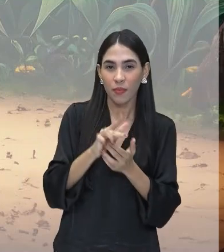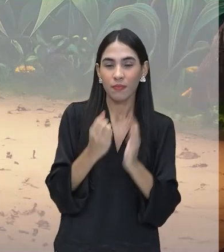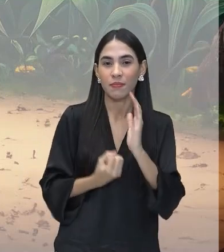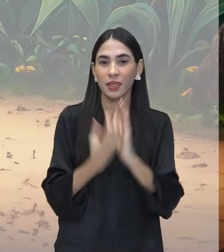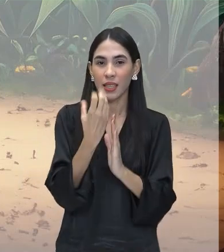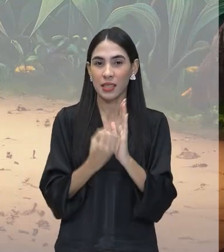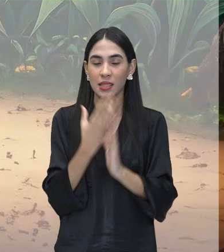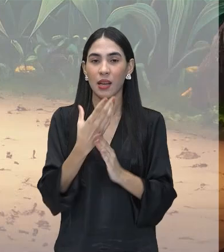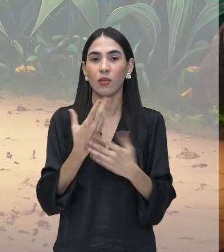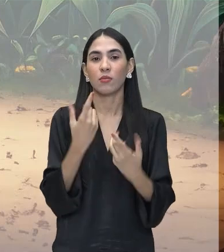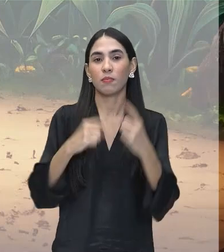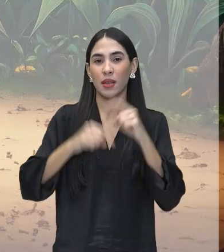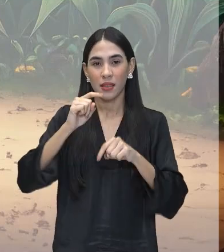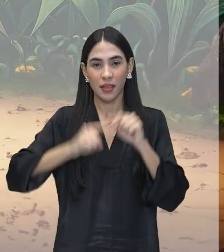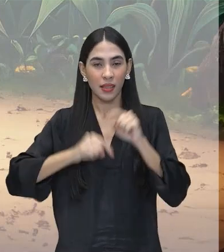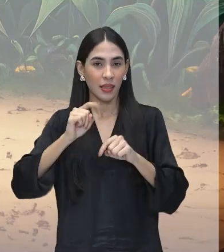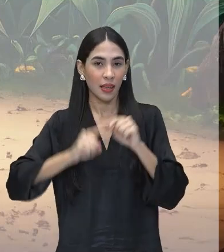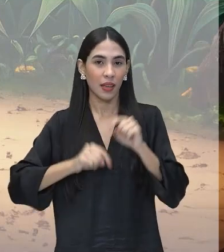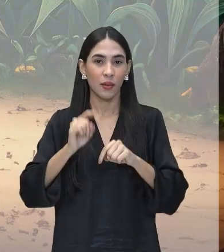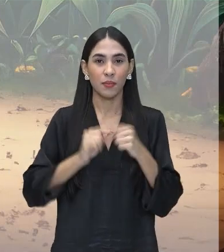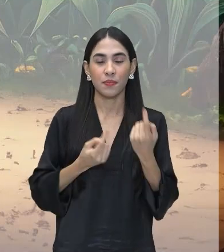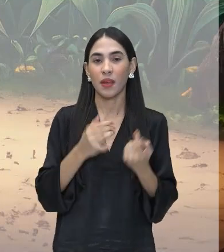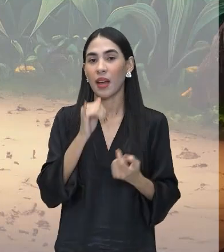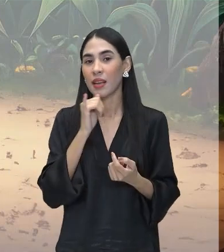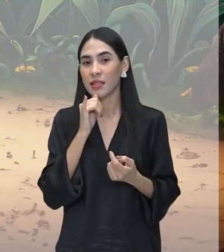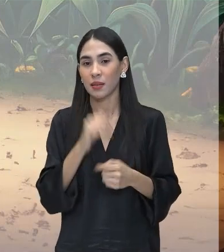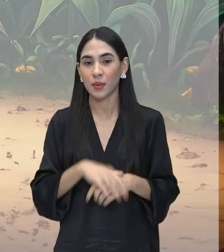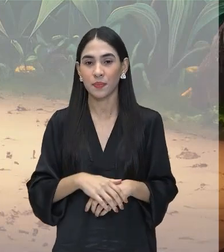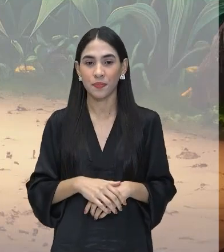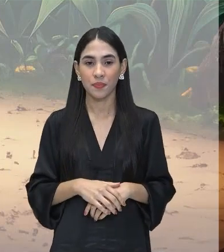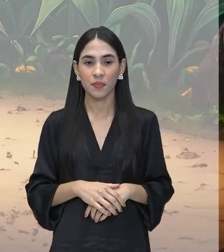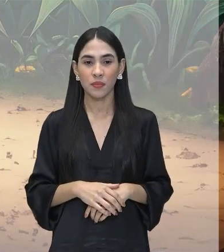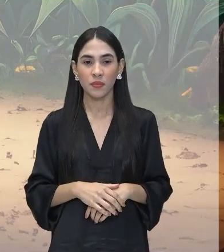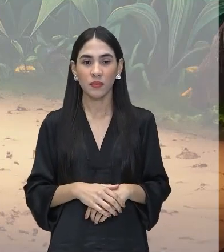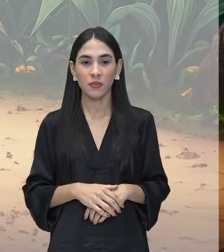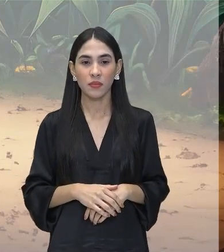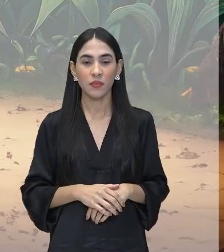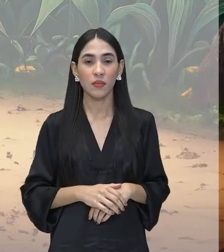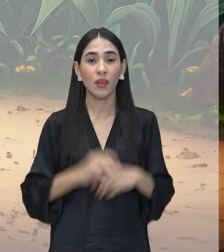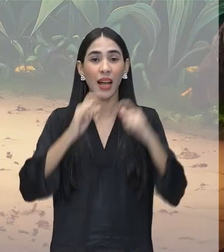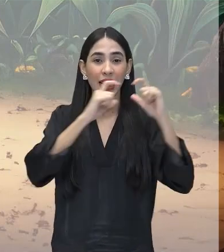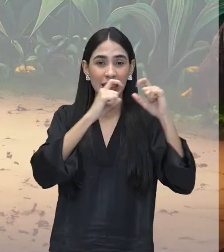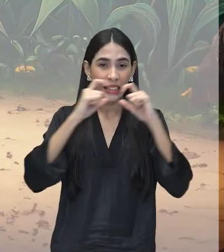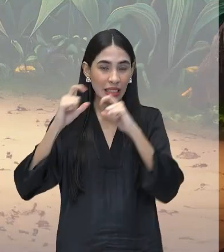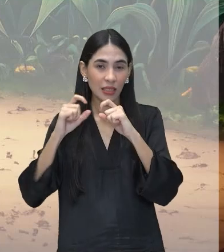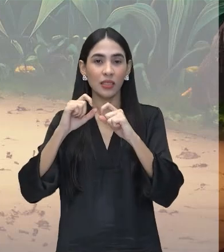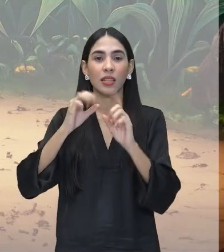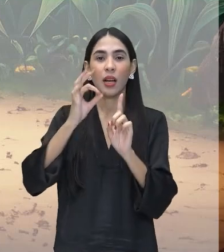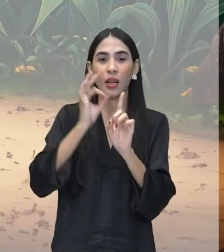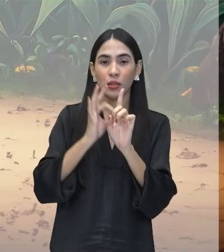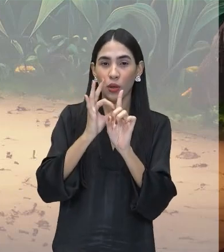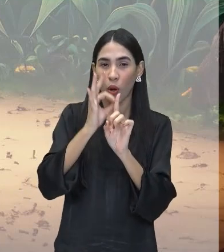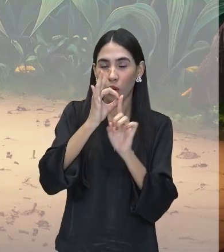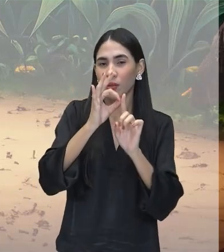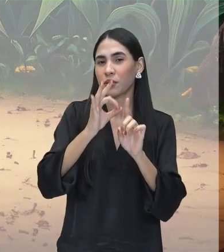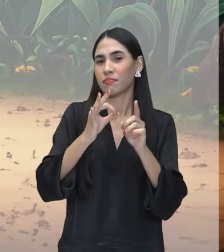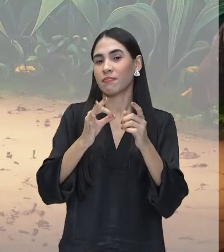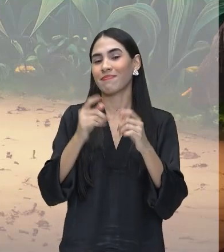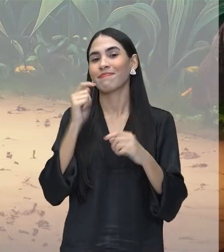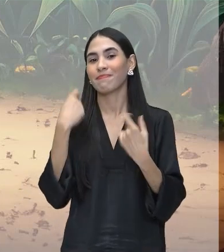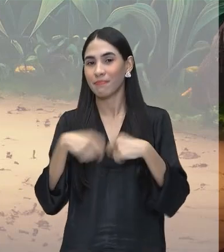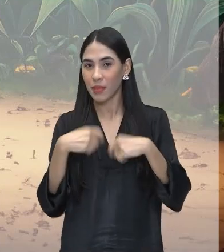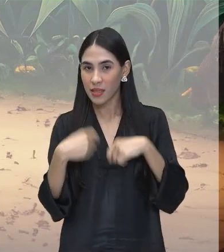produtos, sejam eles ali, como por exemplo aqui o milho, ou soja, o que for, é